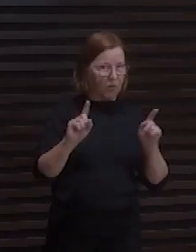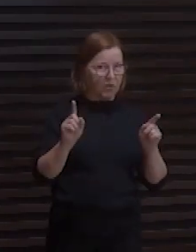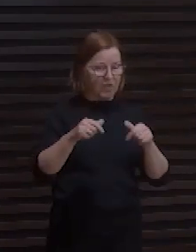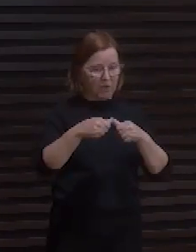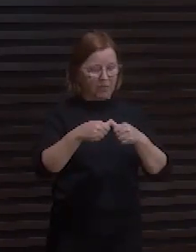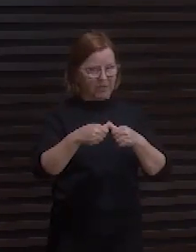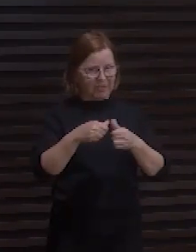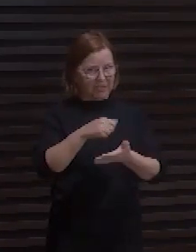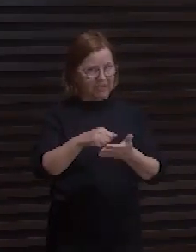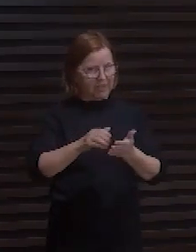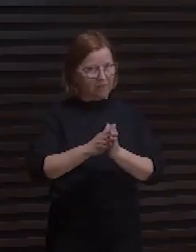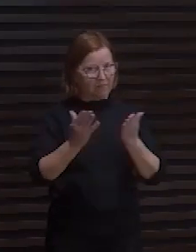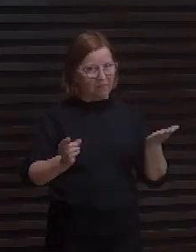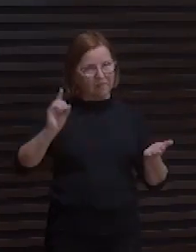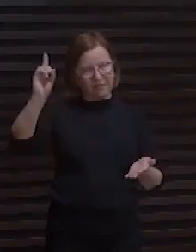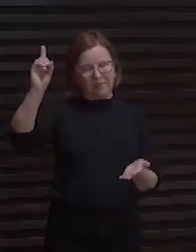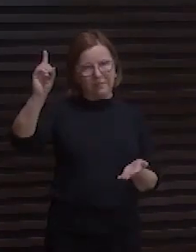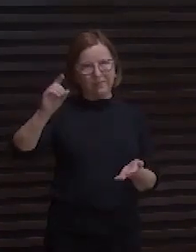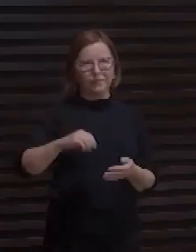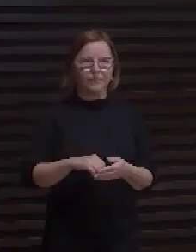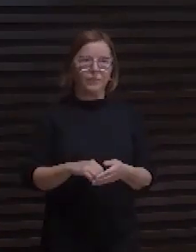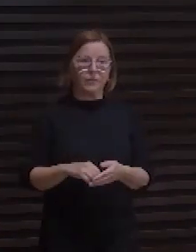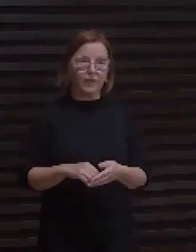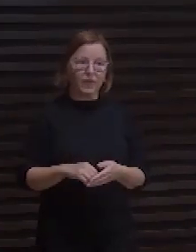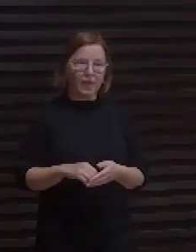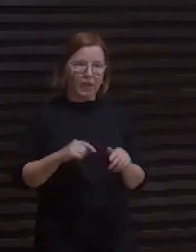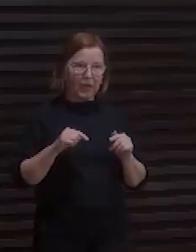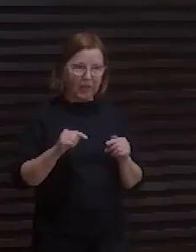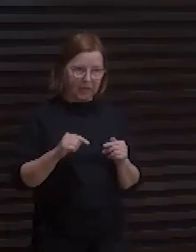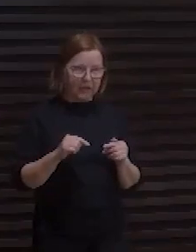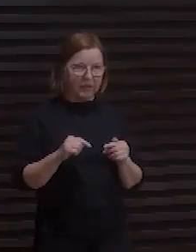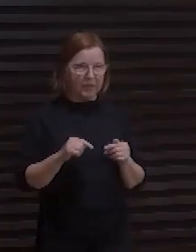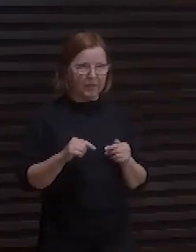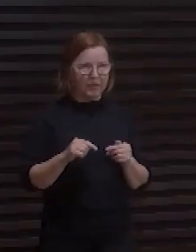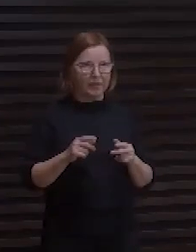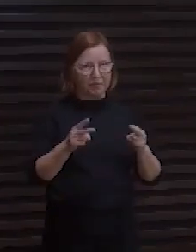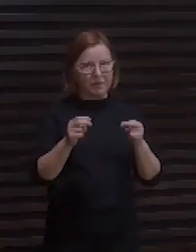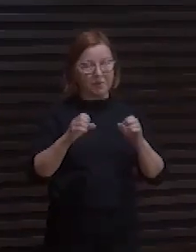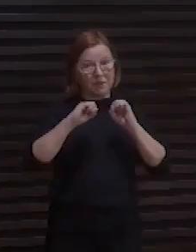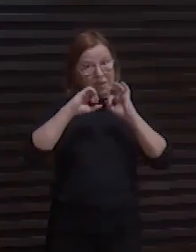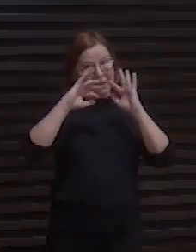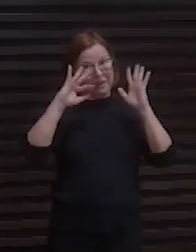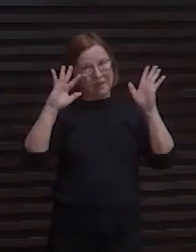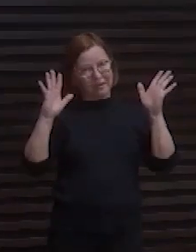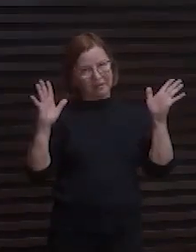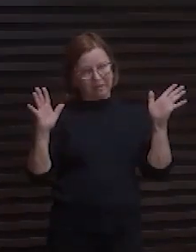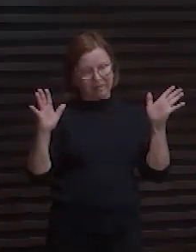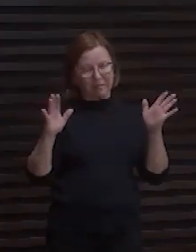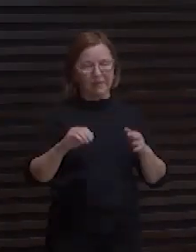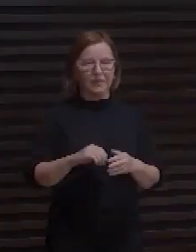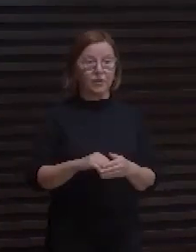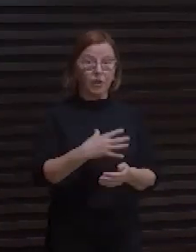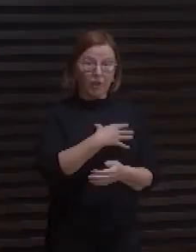bíblica. Aqui nós vemos claramente e em inúmeras outras passagens. Os